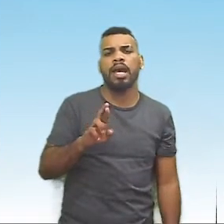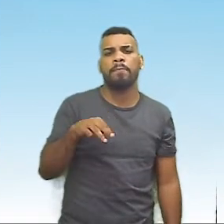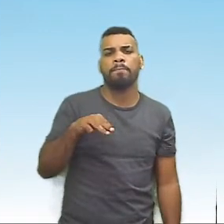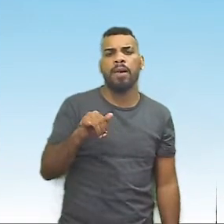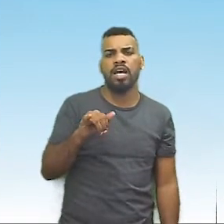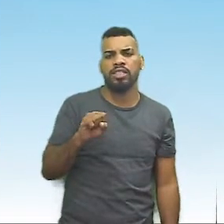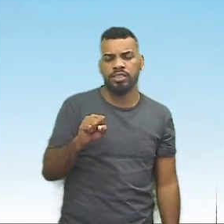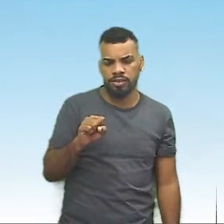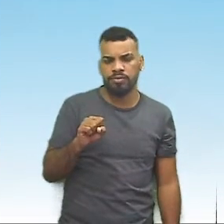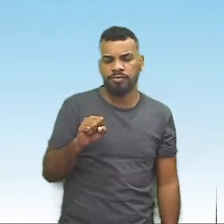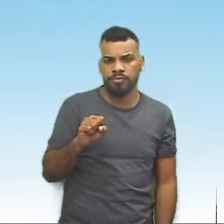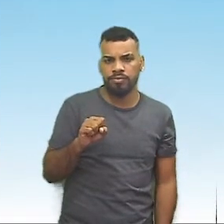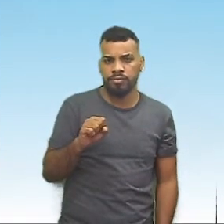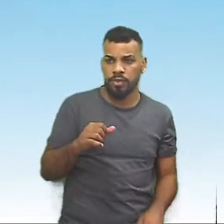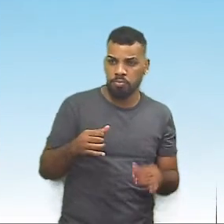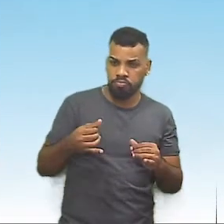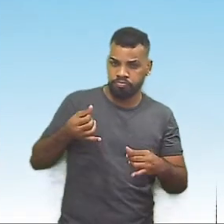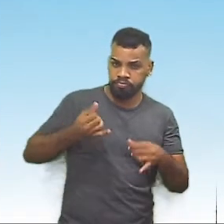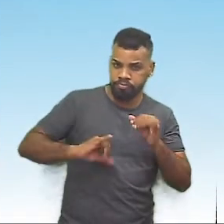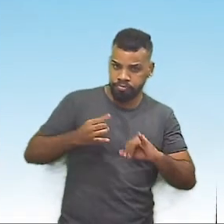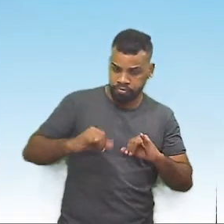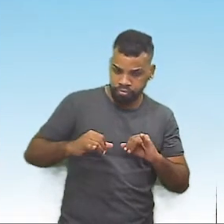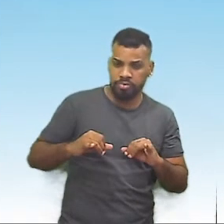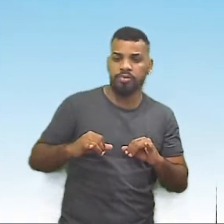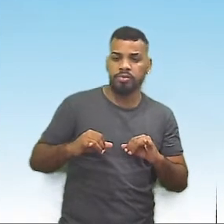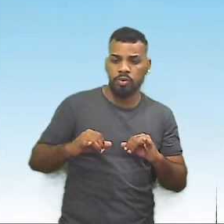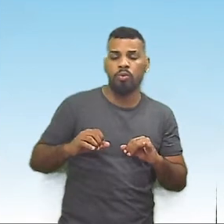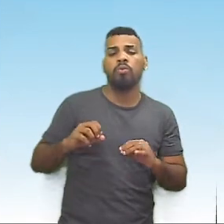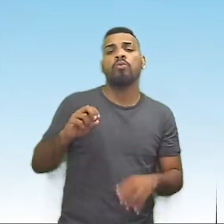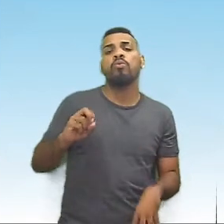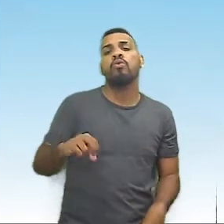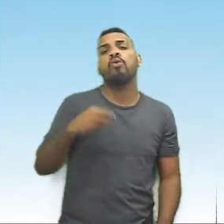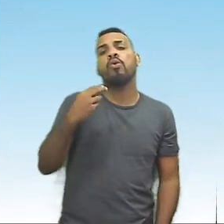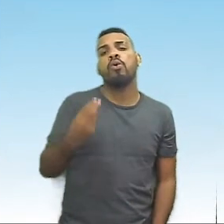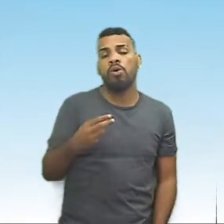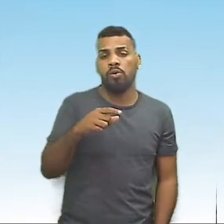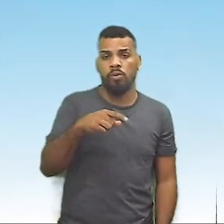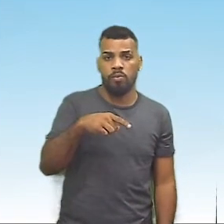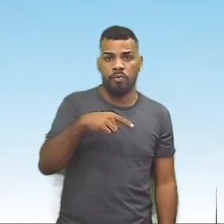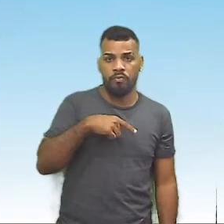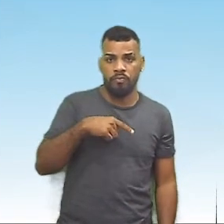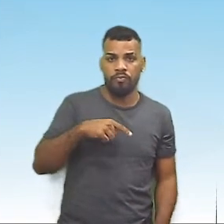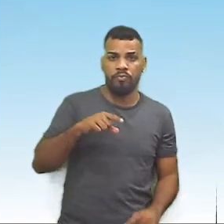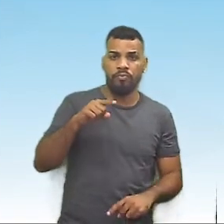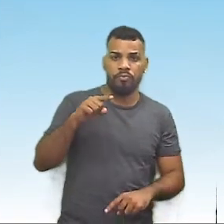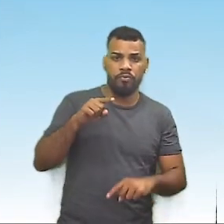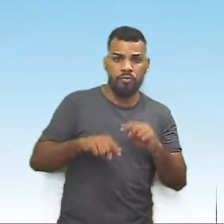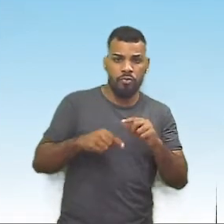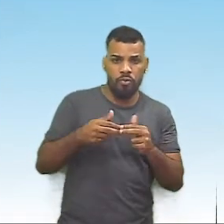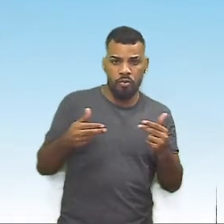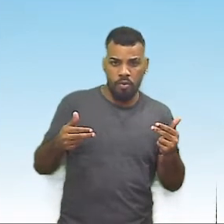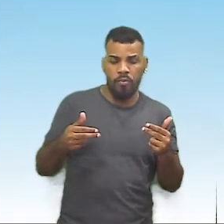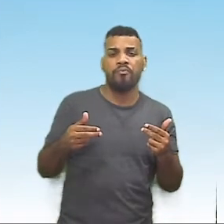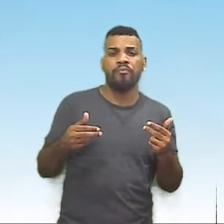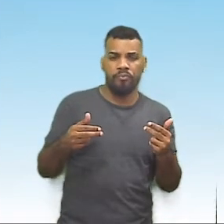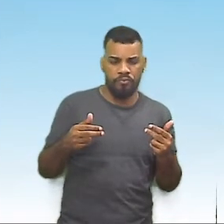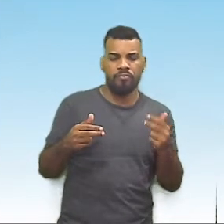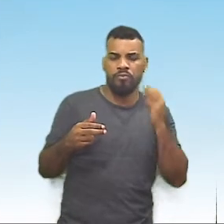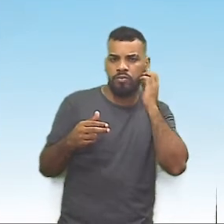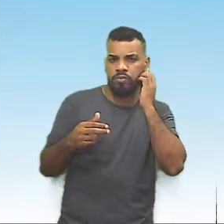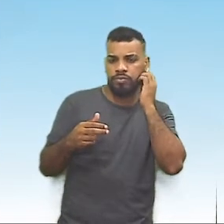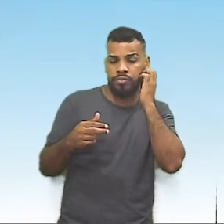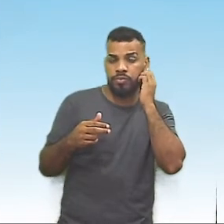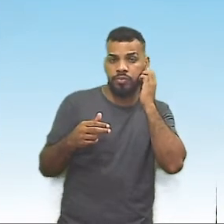reações químicas exotérmicas ou concentração de elementos radioativos. E é claro que